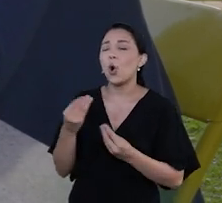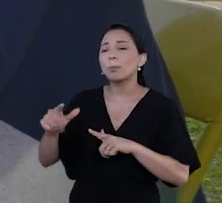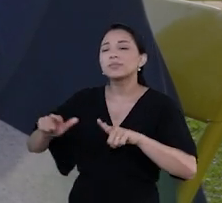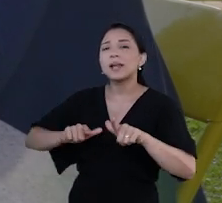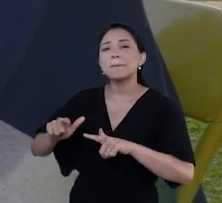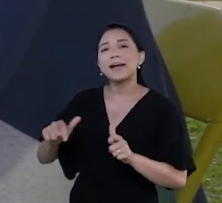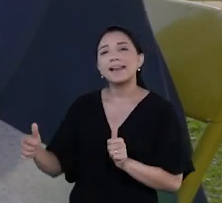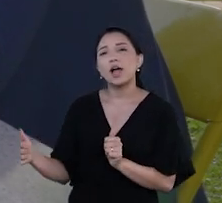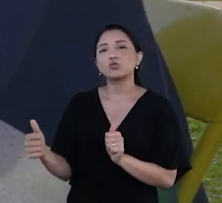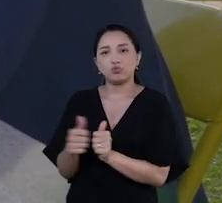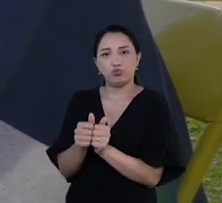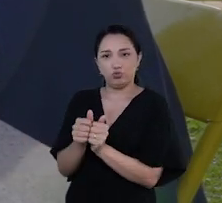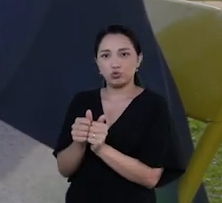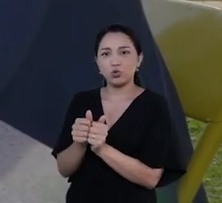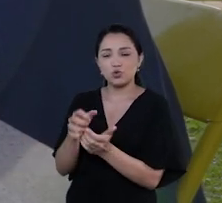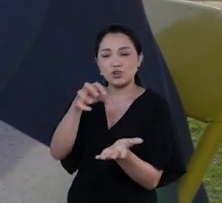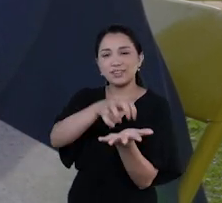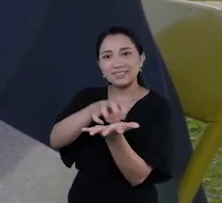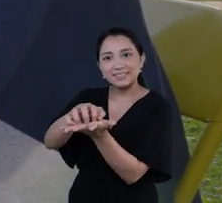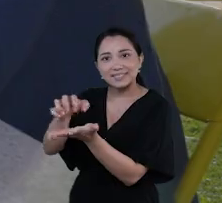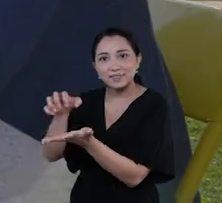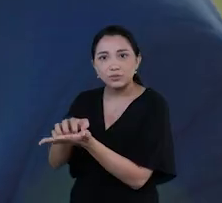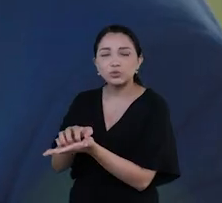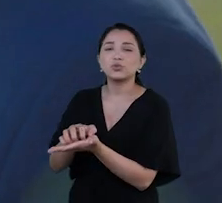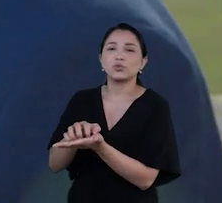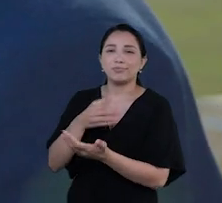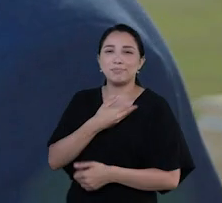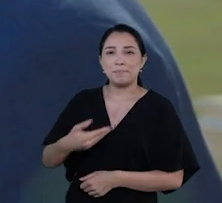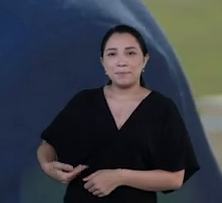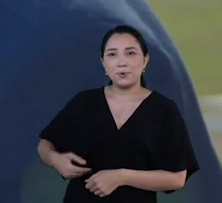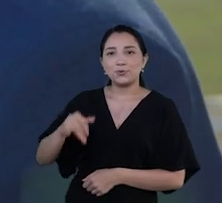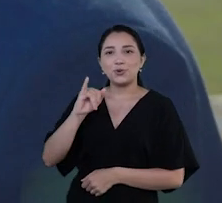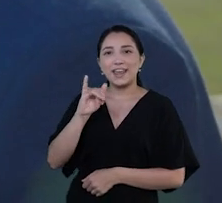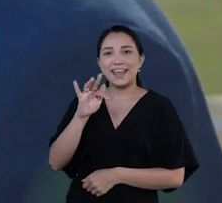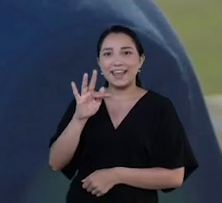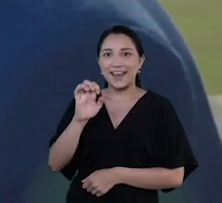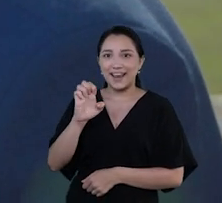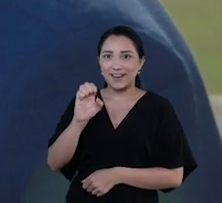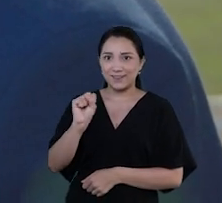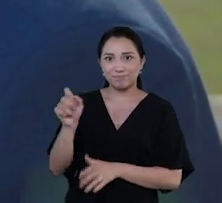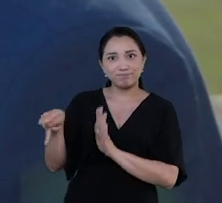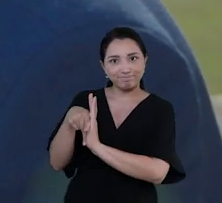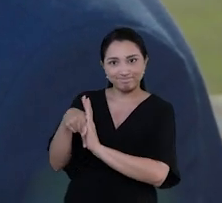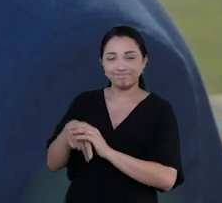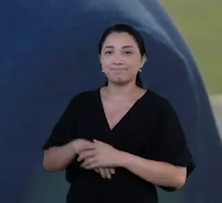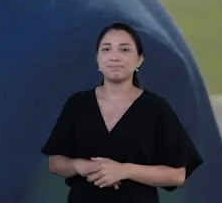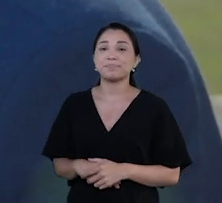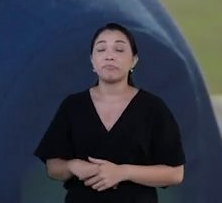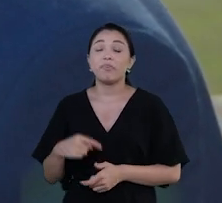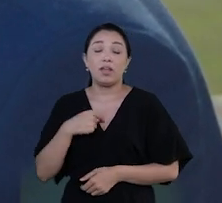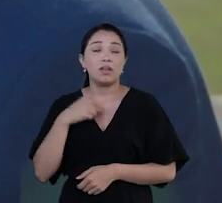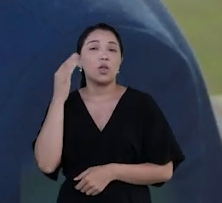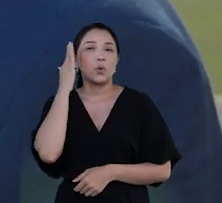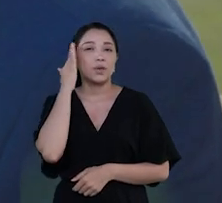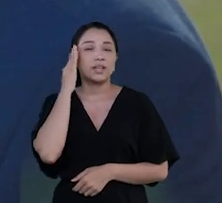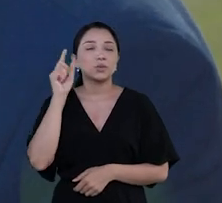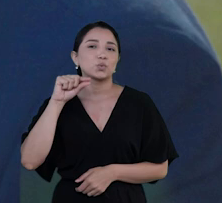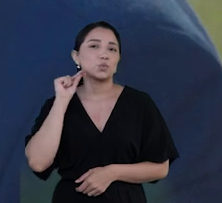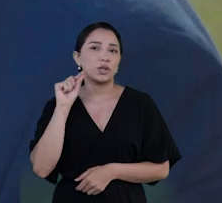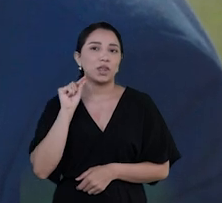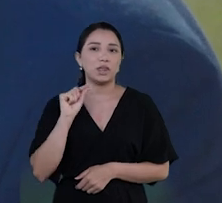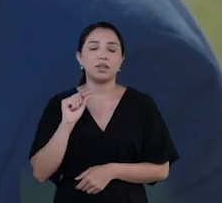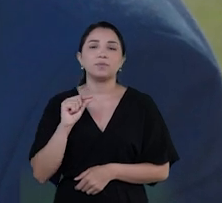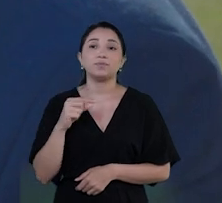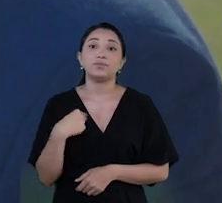aos aos servidores públicos do ifs bem eh eu entendo o seguinte que a gente eh tem que